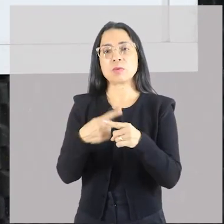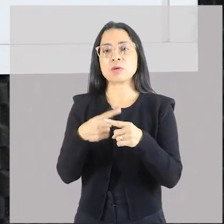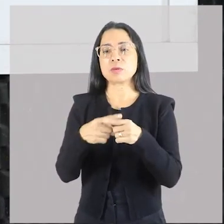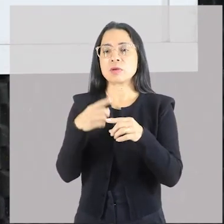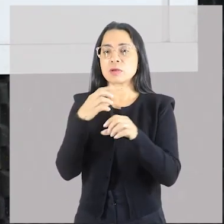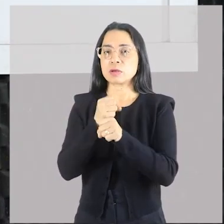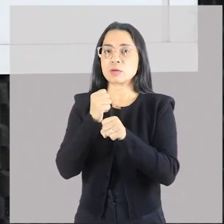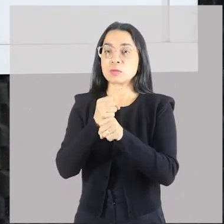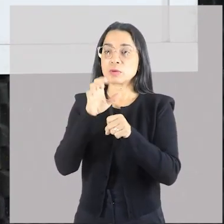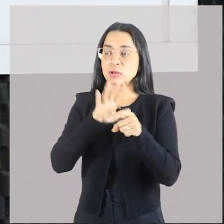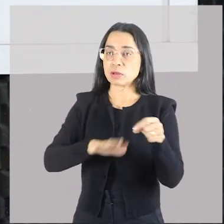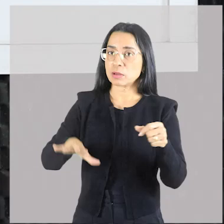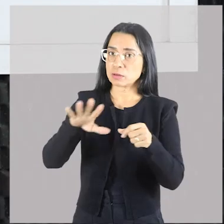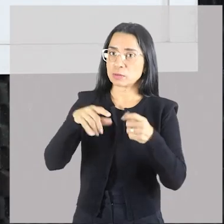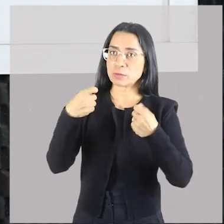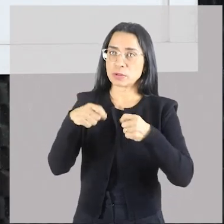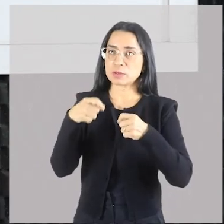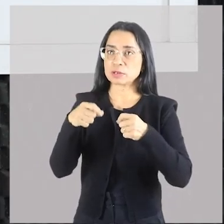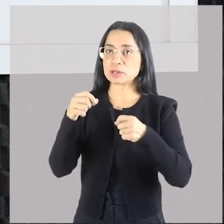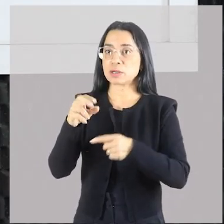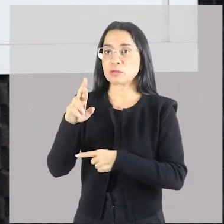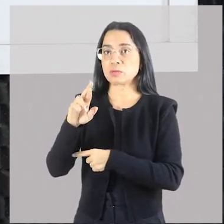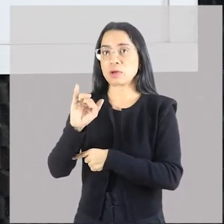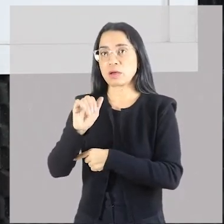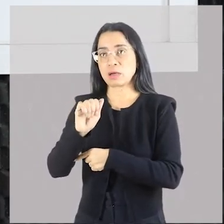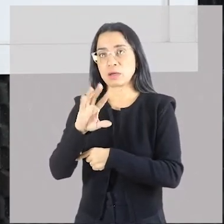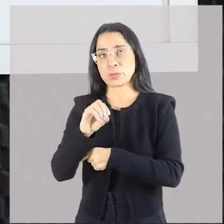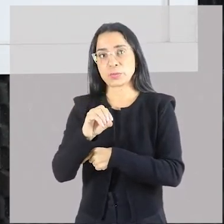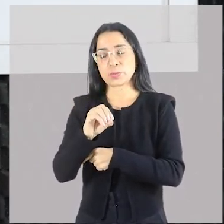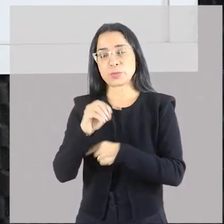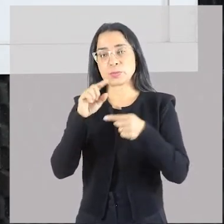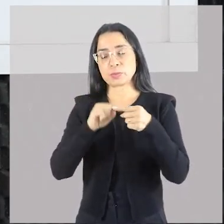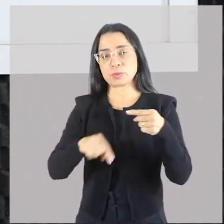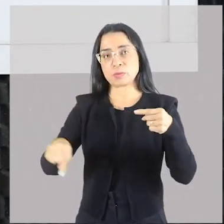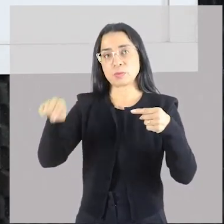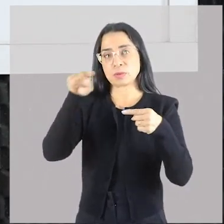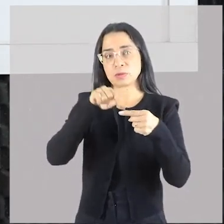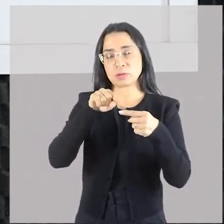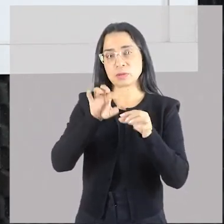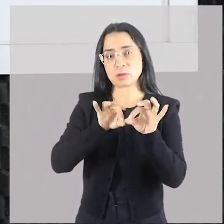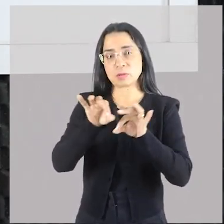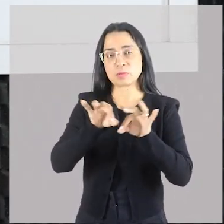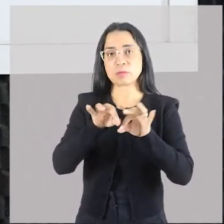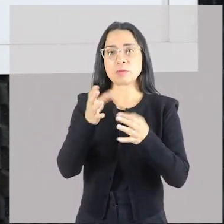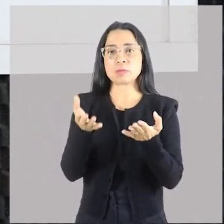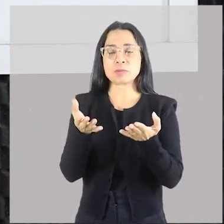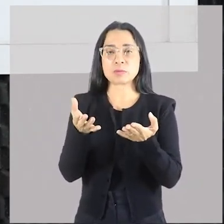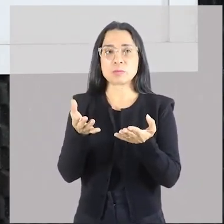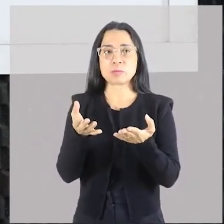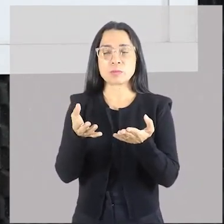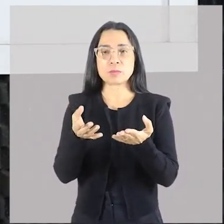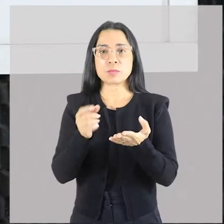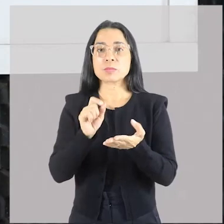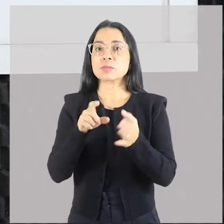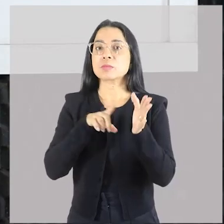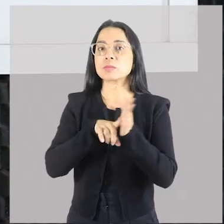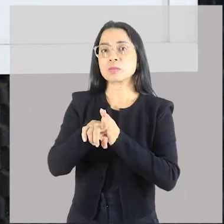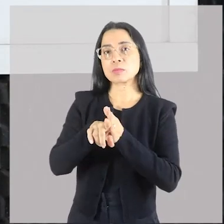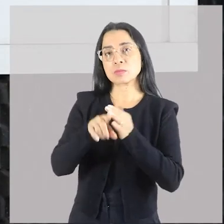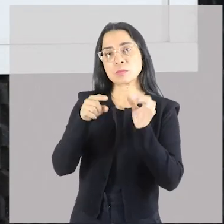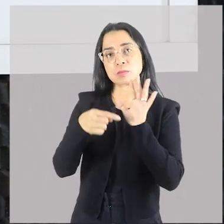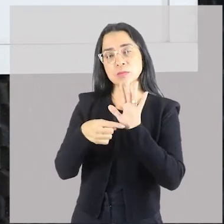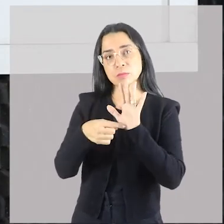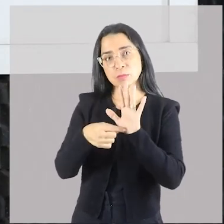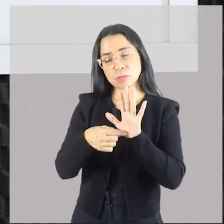círculo, nós vamos precisar do raio da circunferência que ele forma. Tá? E às vezes a questão te dá o